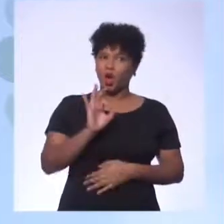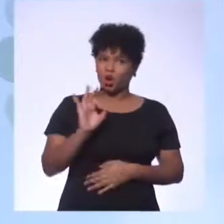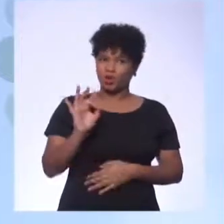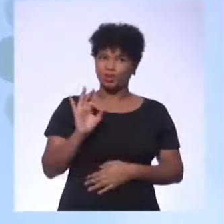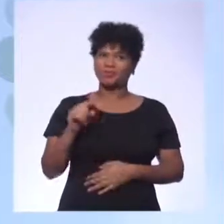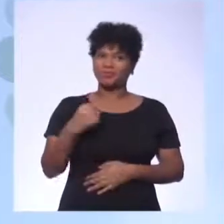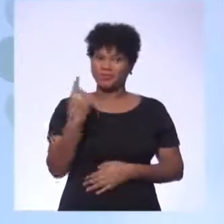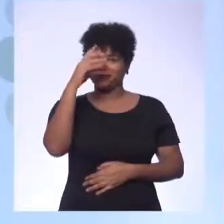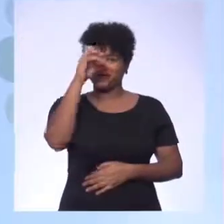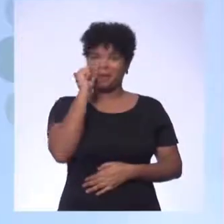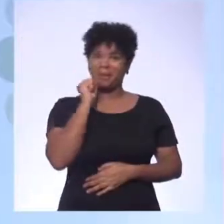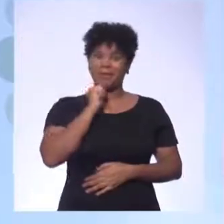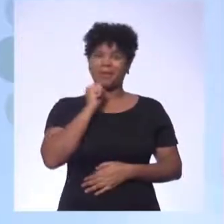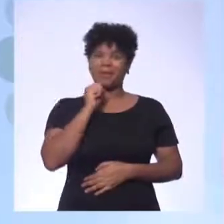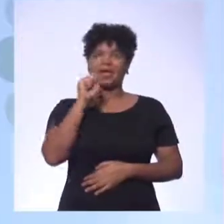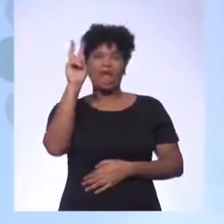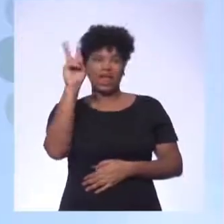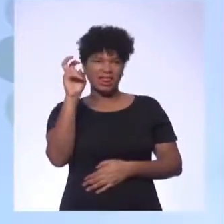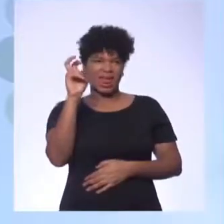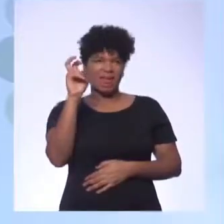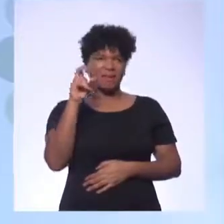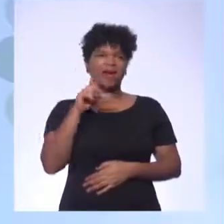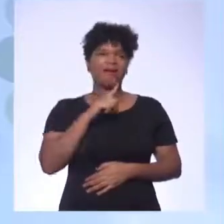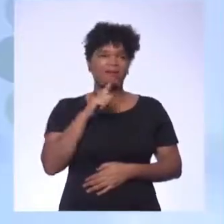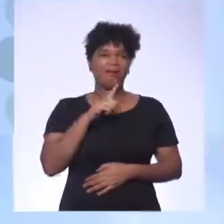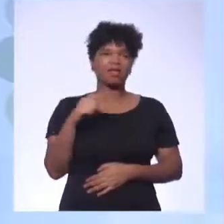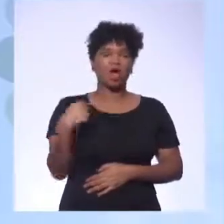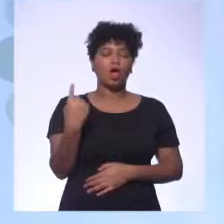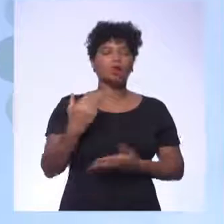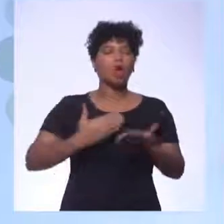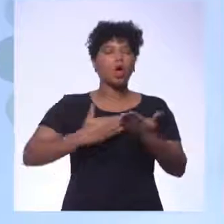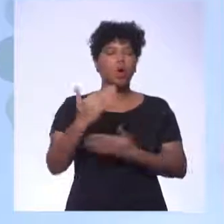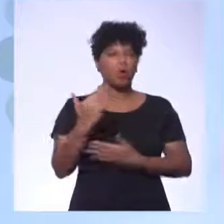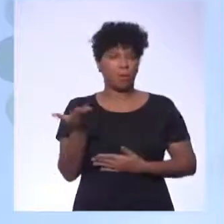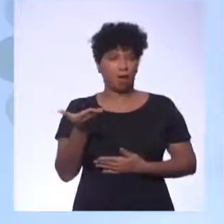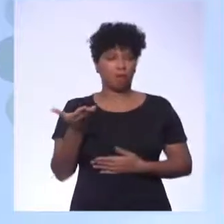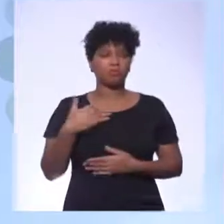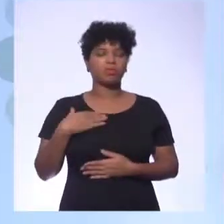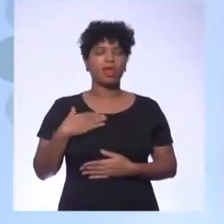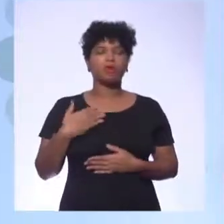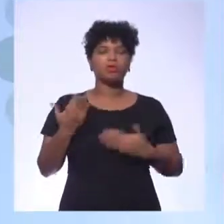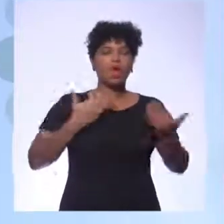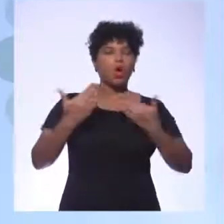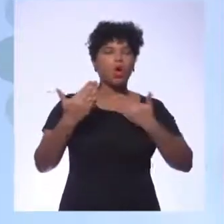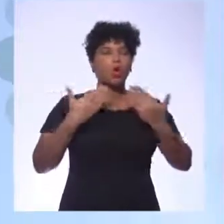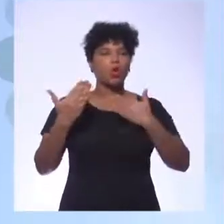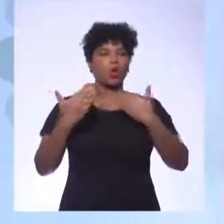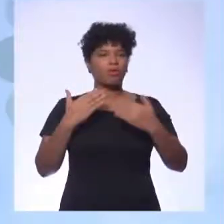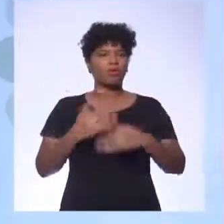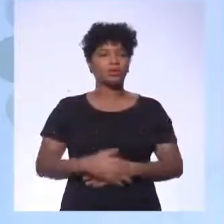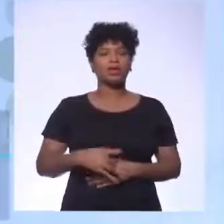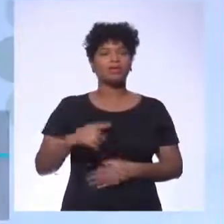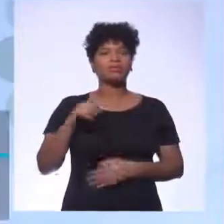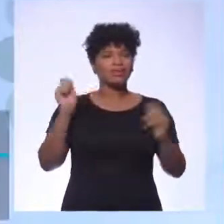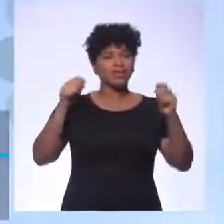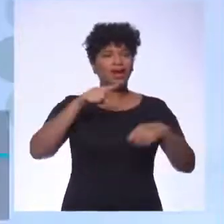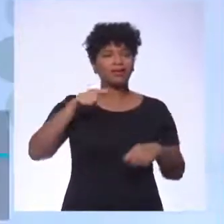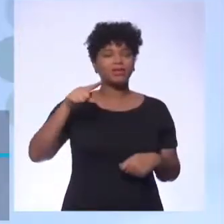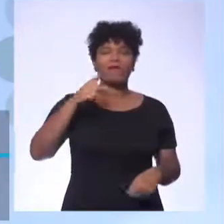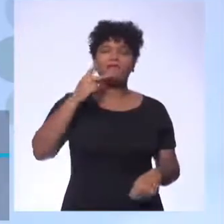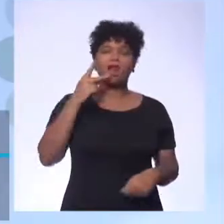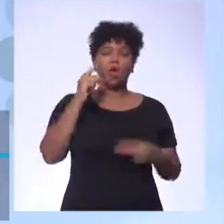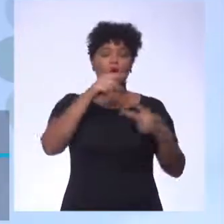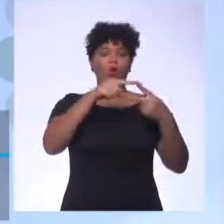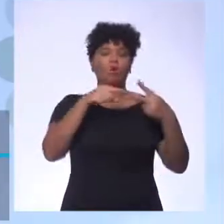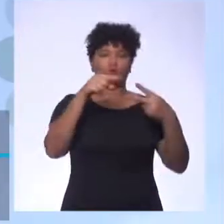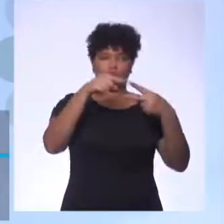Mas, enfim. Então, já para a gente começar aí a nossa interação, você pode comentar o oitavo também,